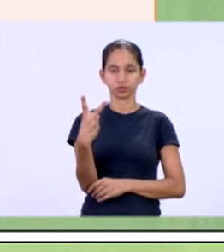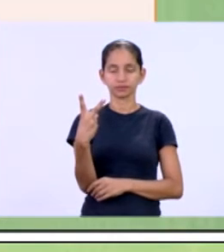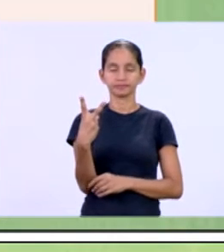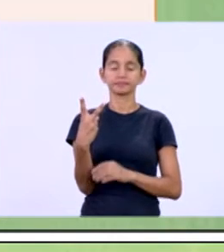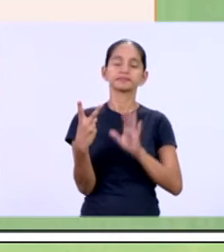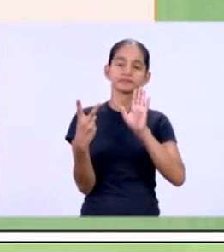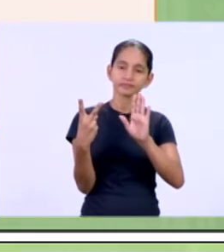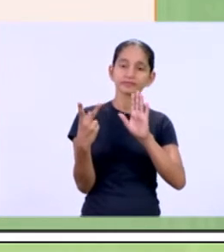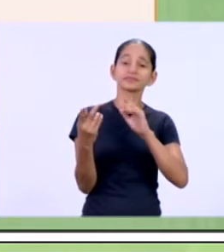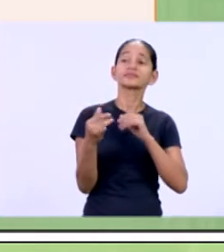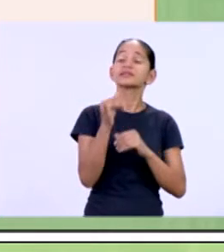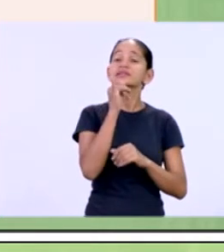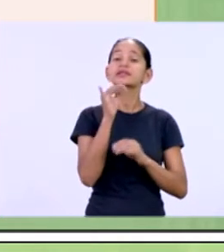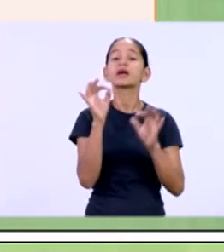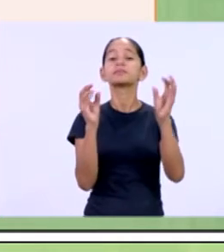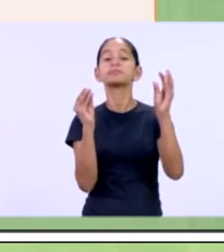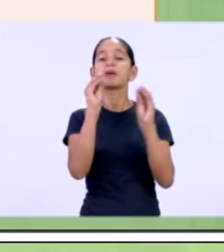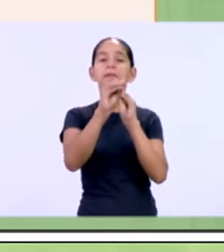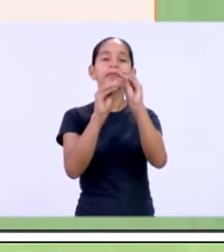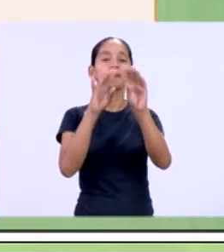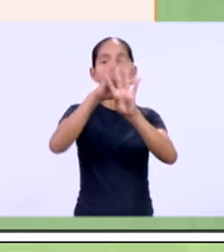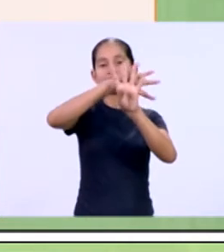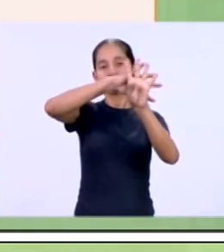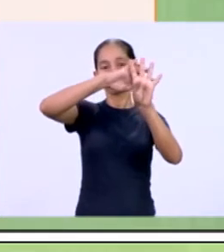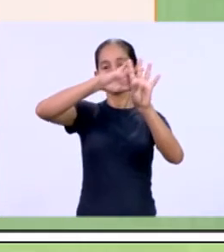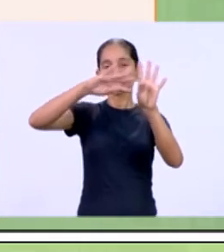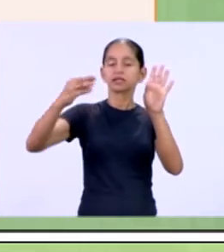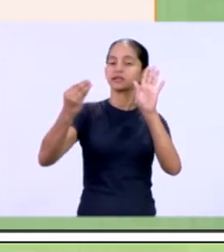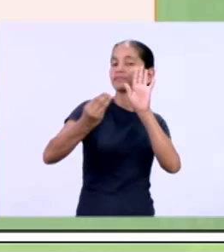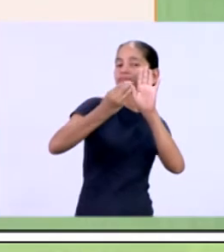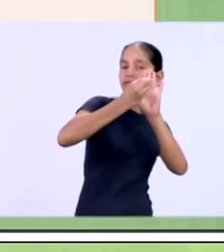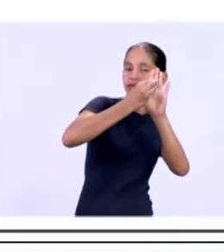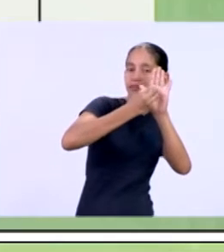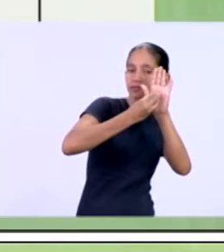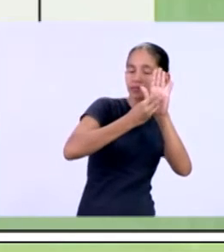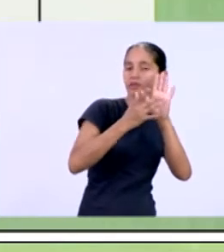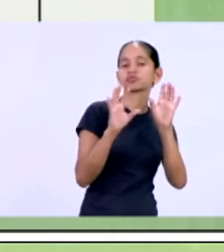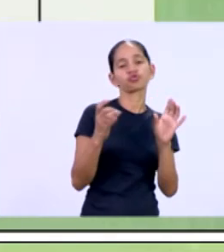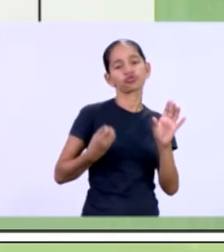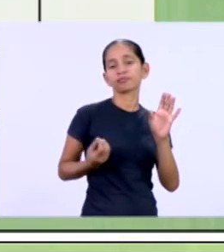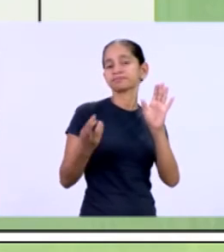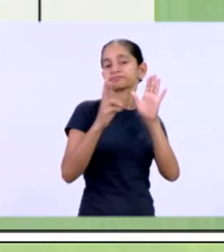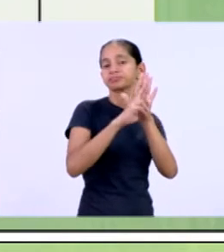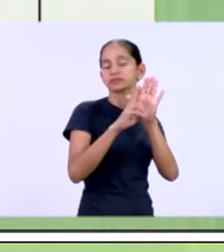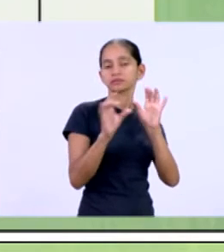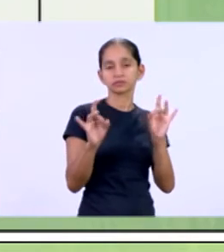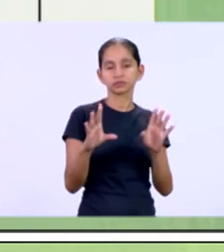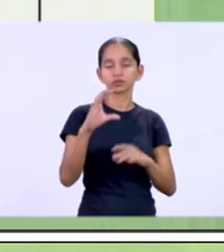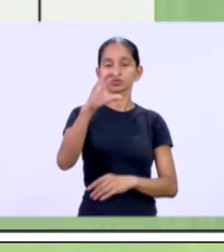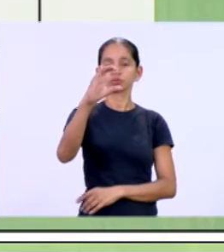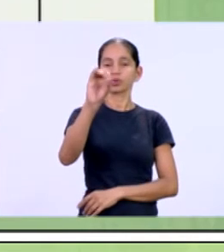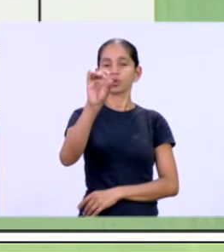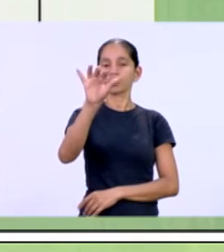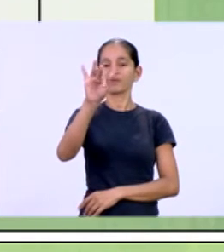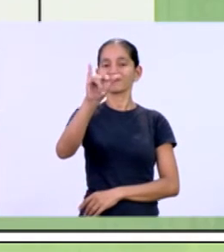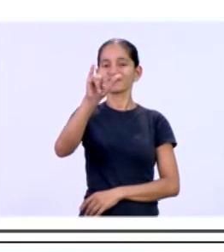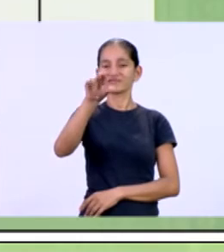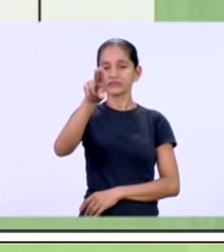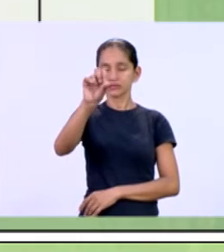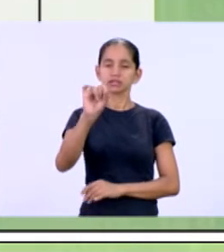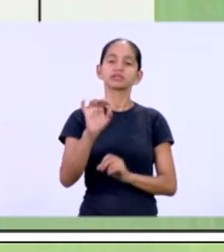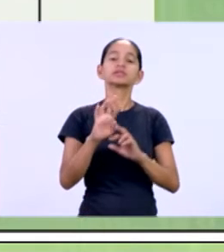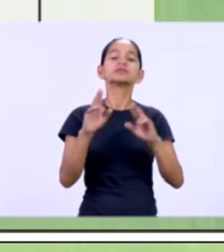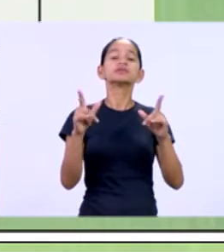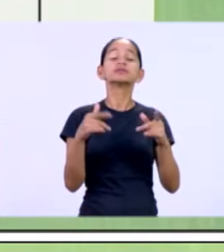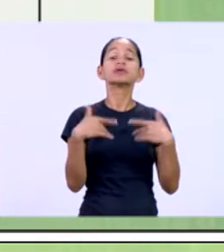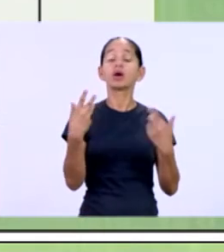Cheguei nesses valores aqui, alimento uma planilha para mim saber quanto que eu estou pagando de PIS. E o COFINS, como é que é? COFINS é 3%, então eu